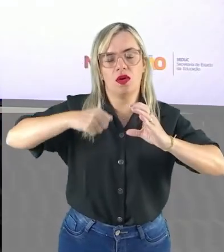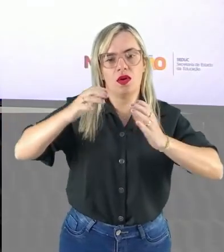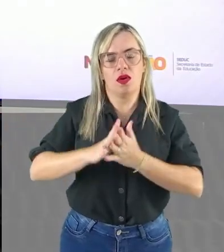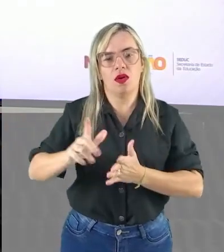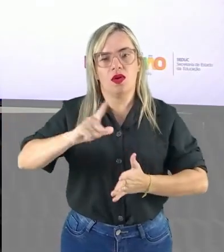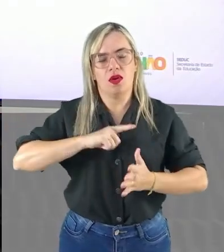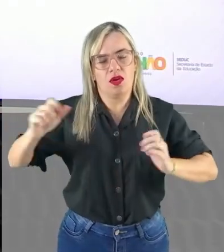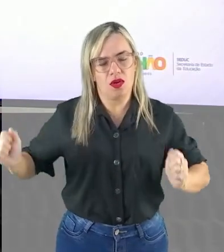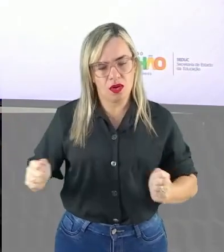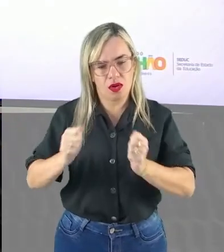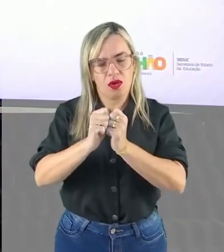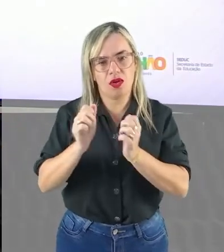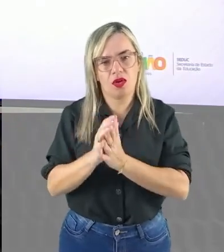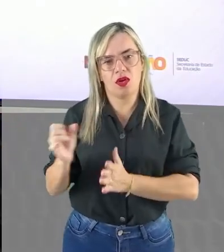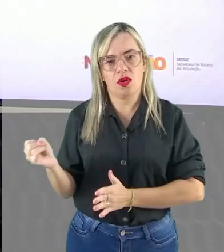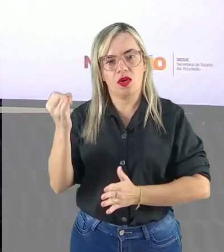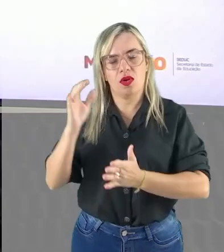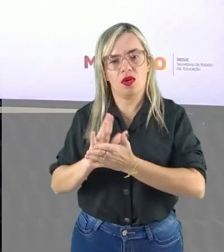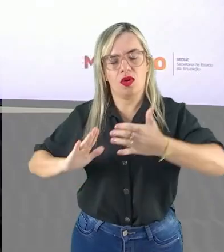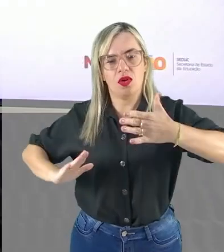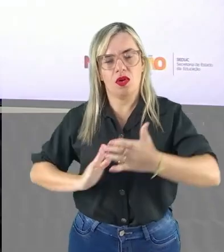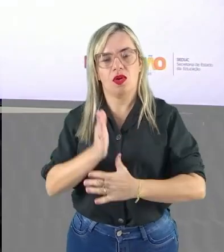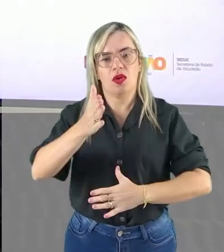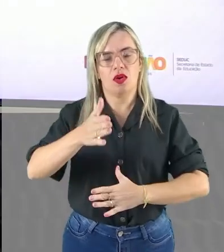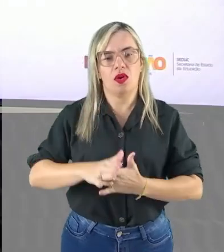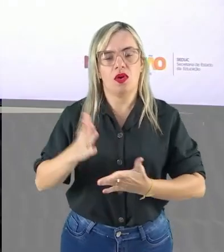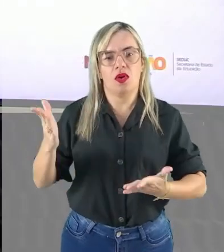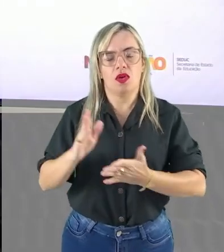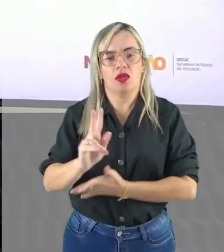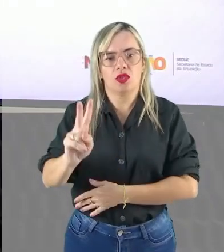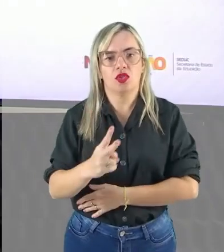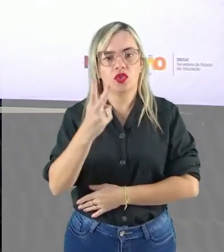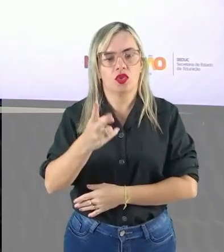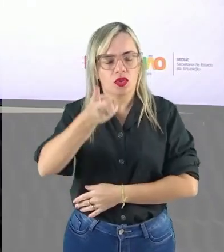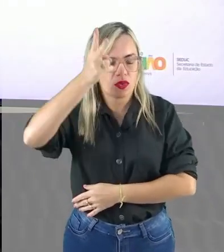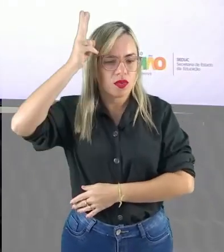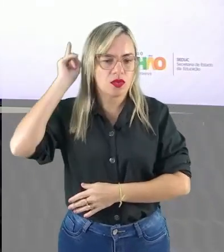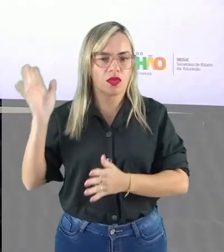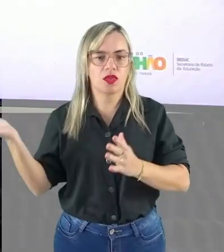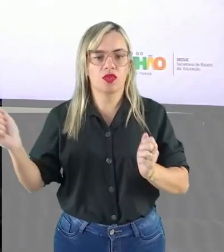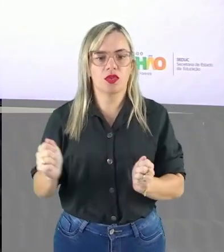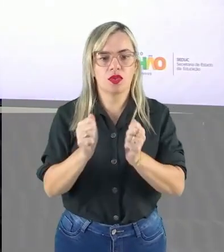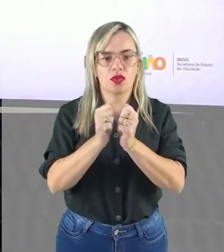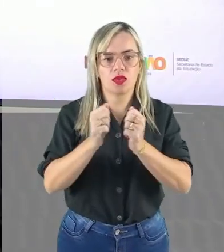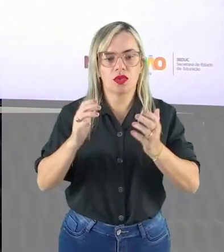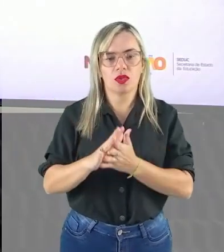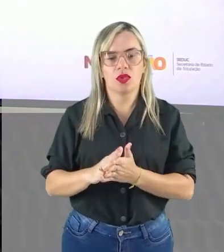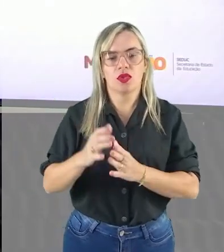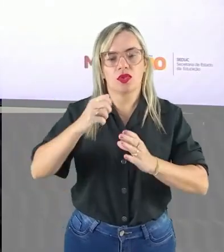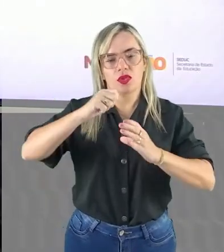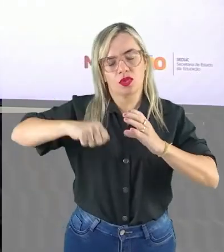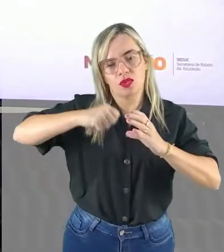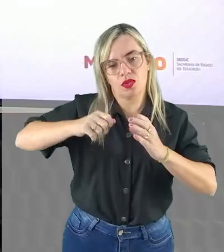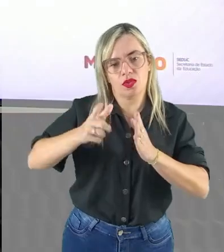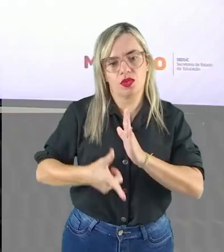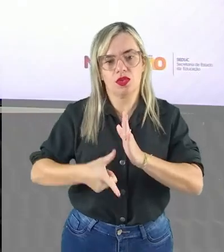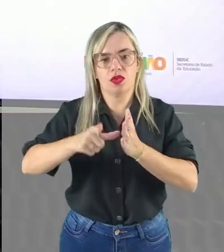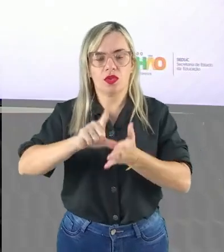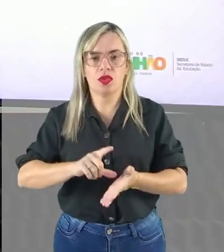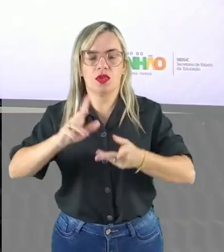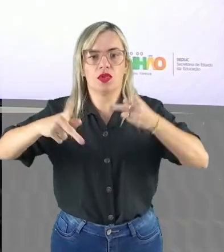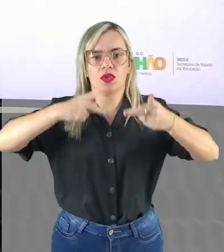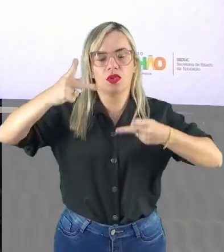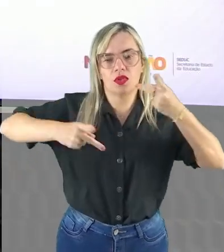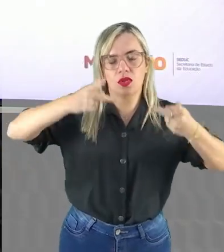obter informações importantes para a tua aprovação lá nesses dois vestibulares, beleza? Vem conosco. Então, nos vídeos anteriores eu estava falando